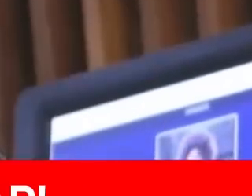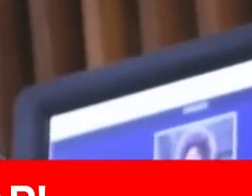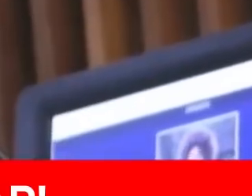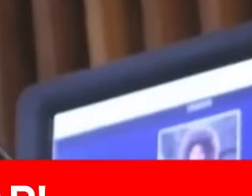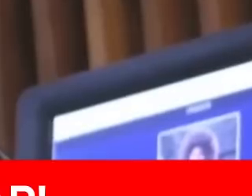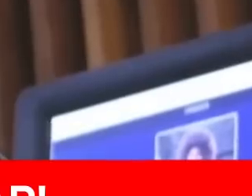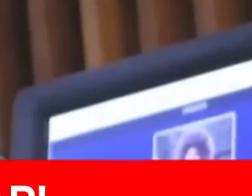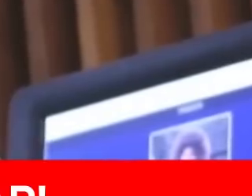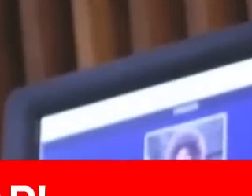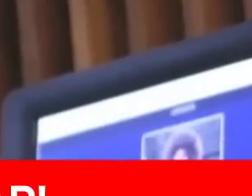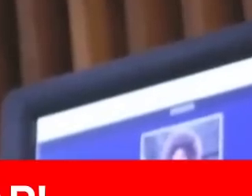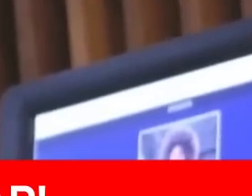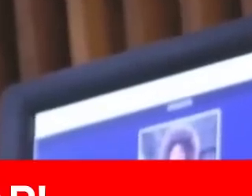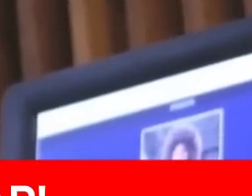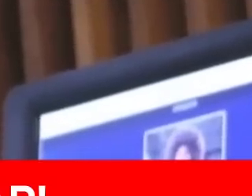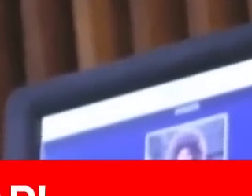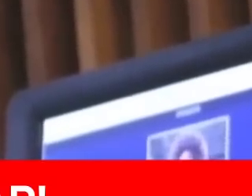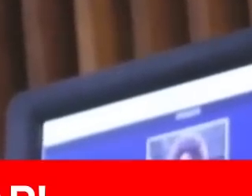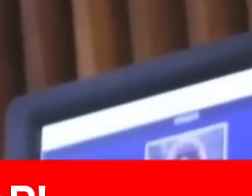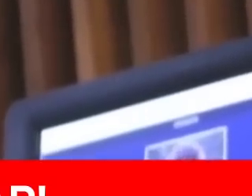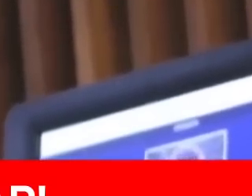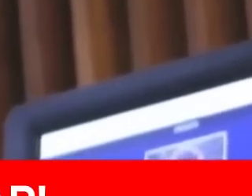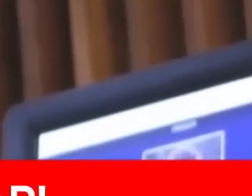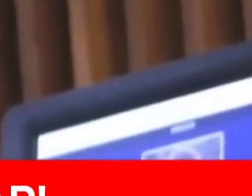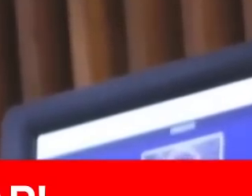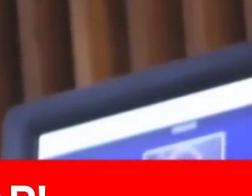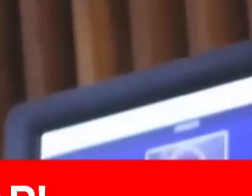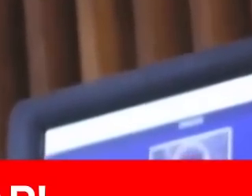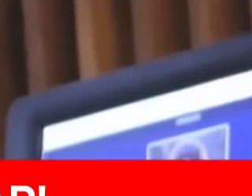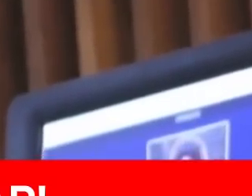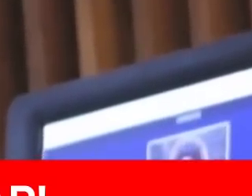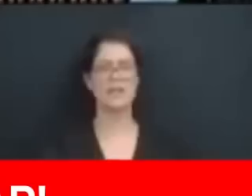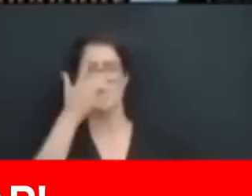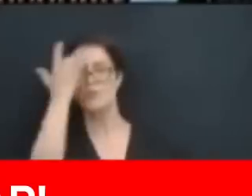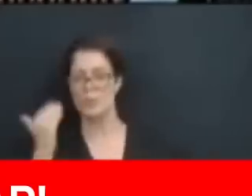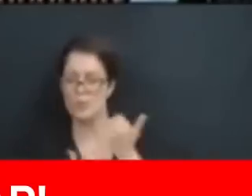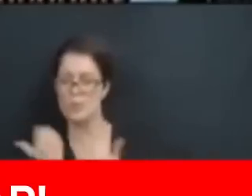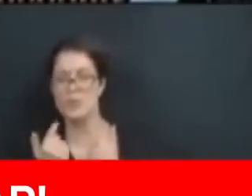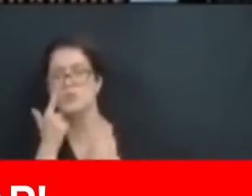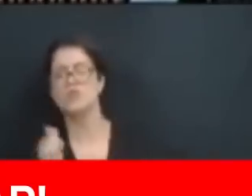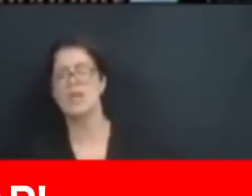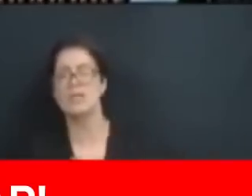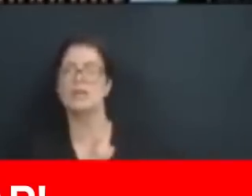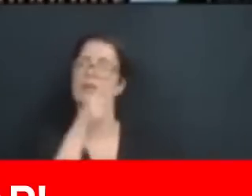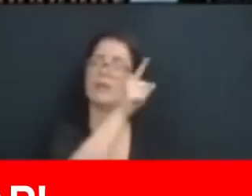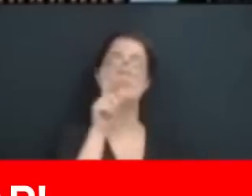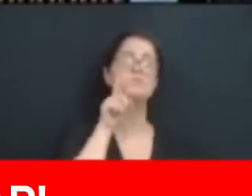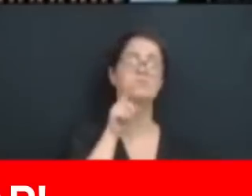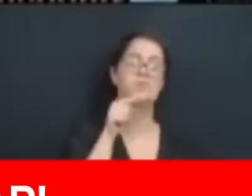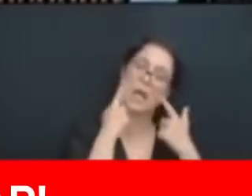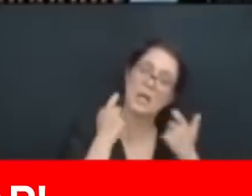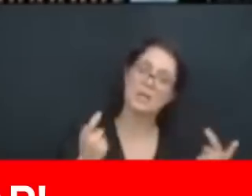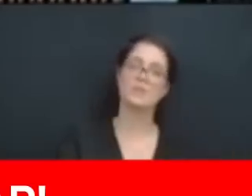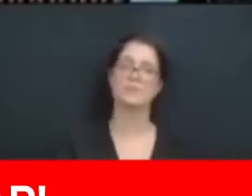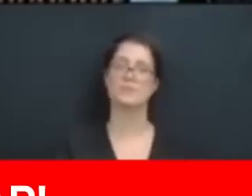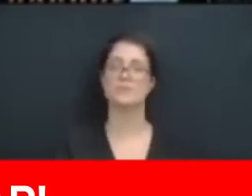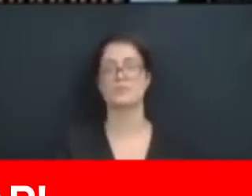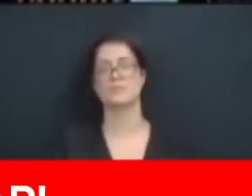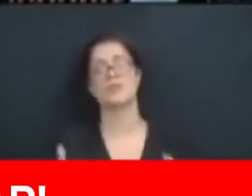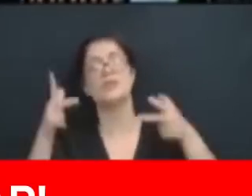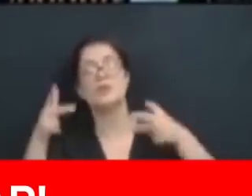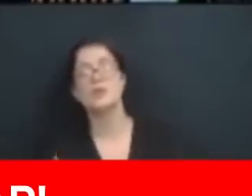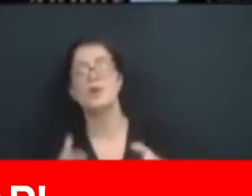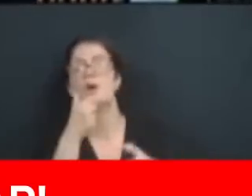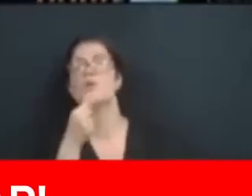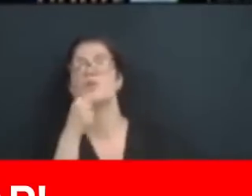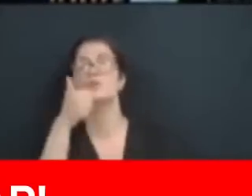chorando, tá apodrecendo em vida, por quê? Assim como o velho da van que rifou a própria mãe para